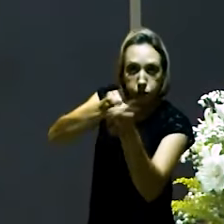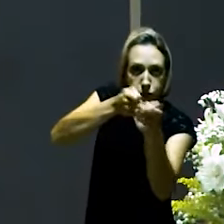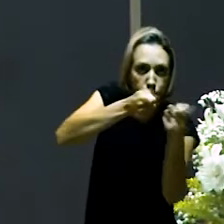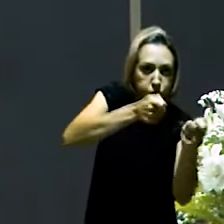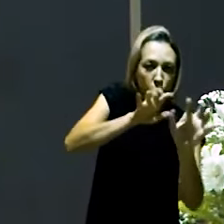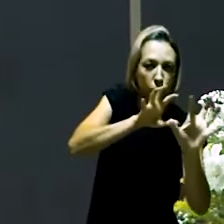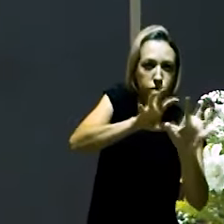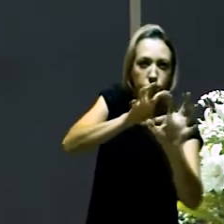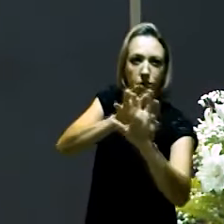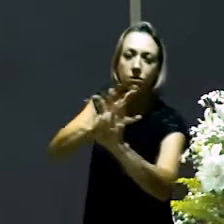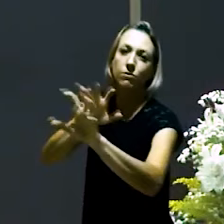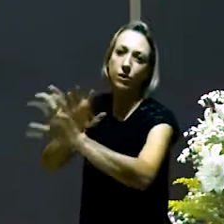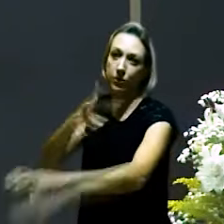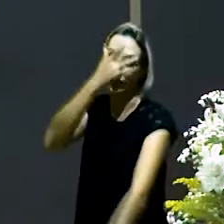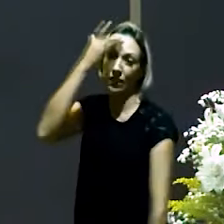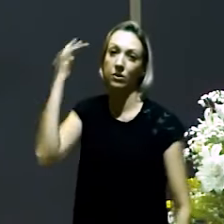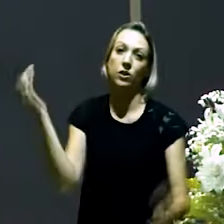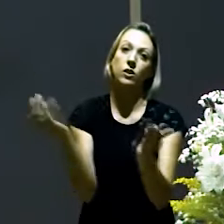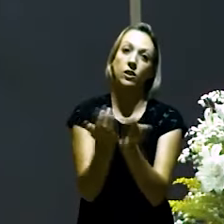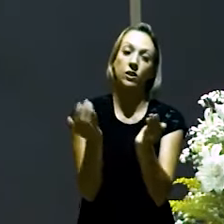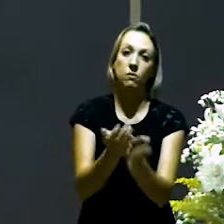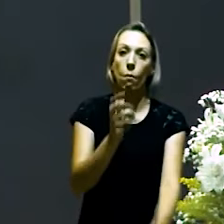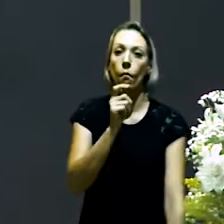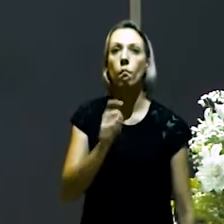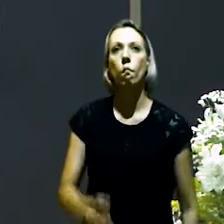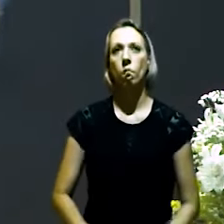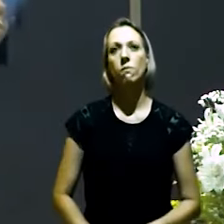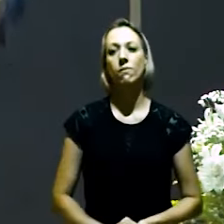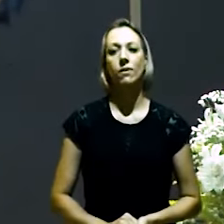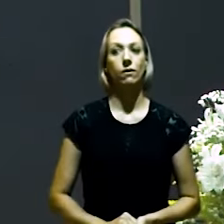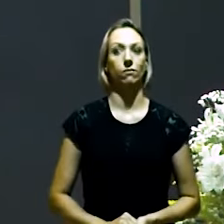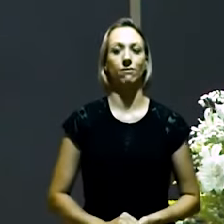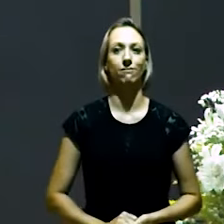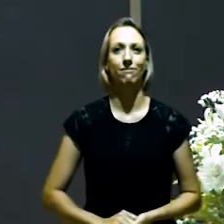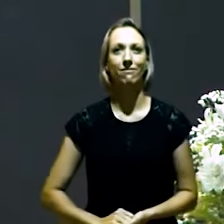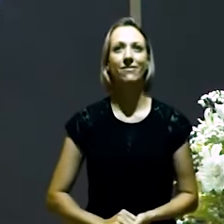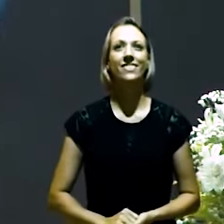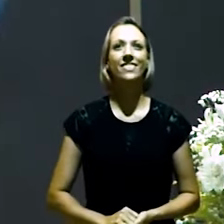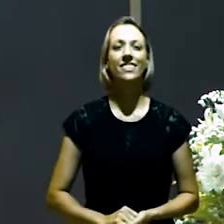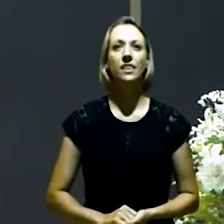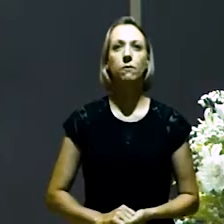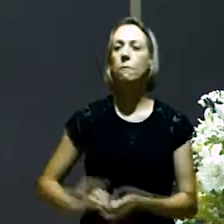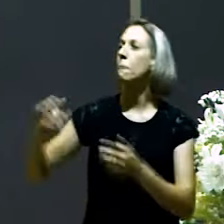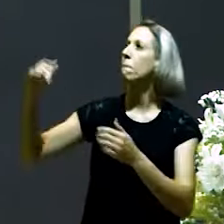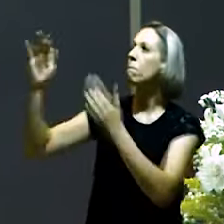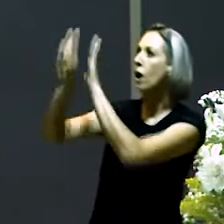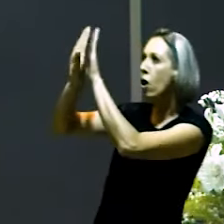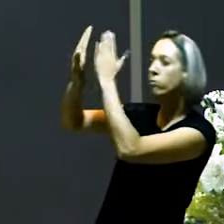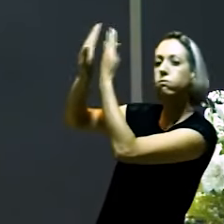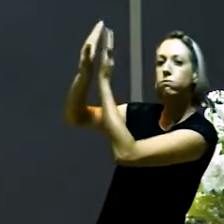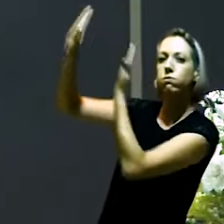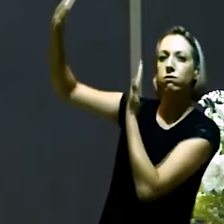que Deus ama, e que atua para destruir, e que atua para afastar o homem de Deus, para manter o